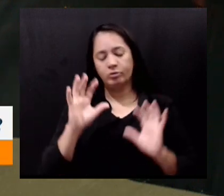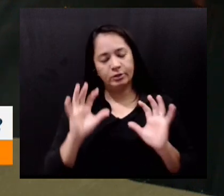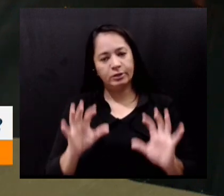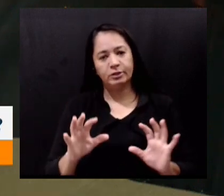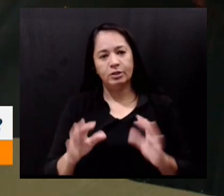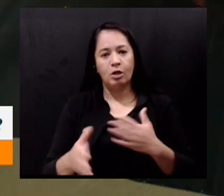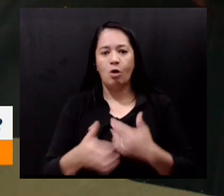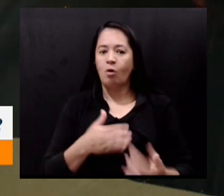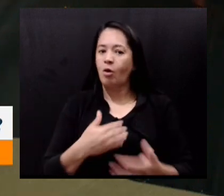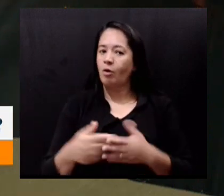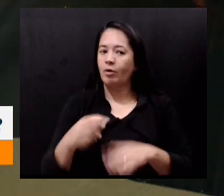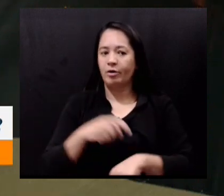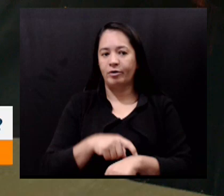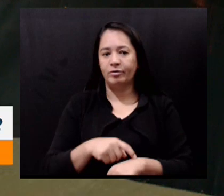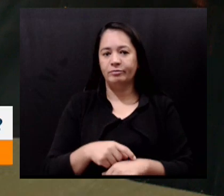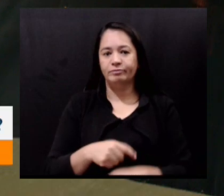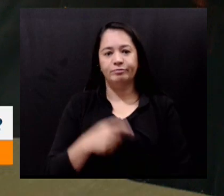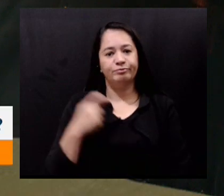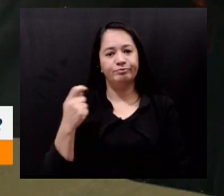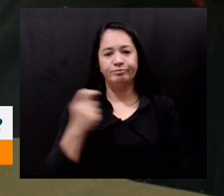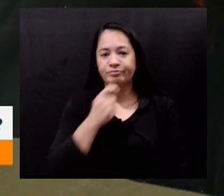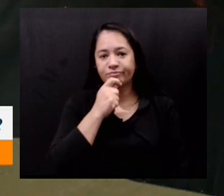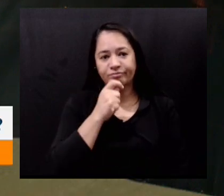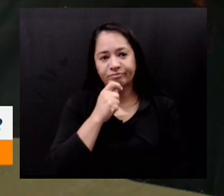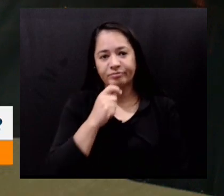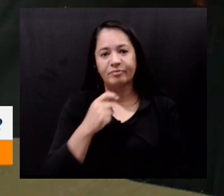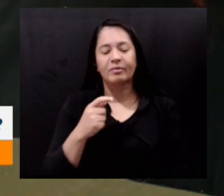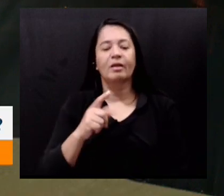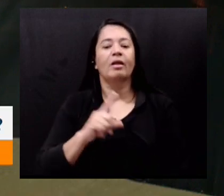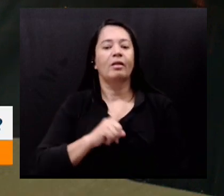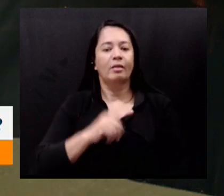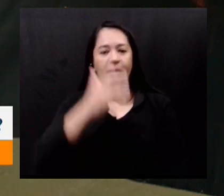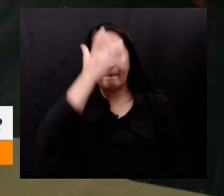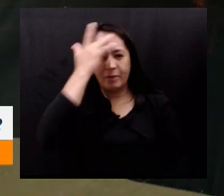não adianta, tem gente mal nesse mundo, tem Com gente boa, mas certeza.